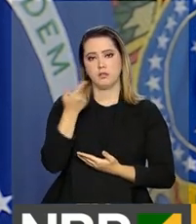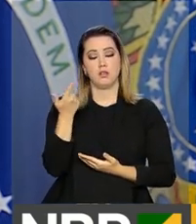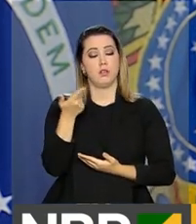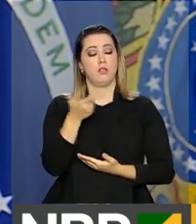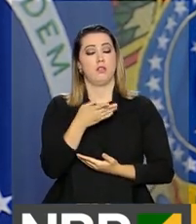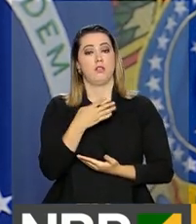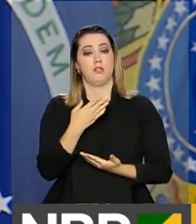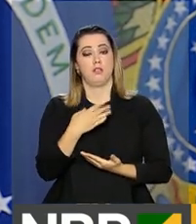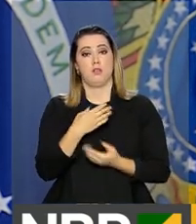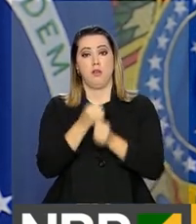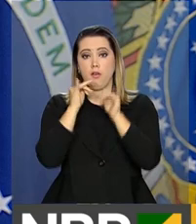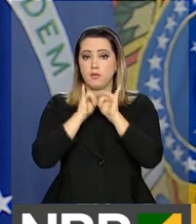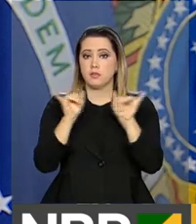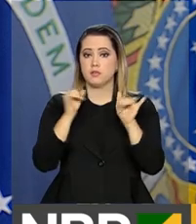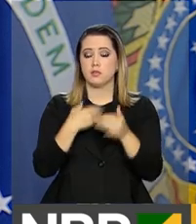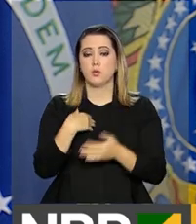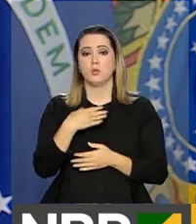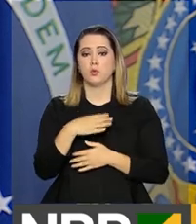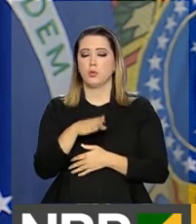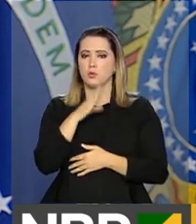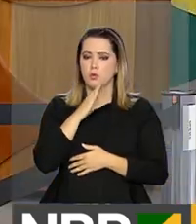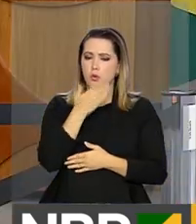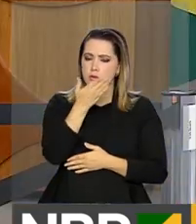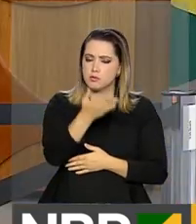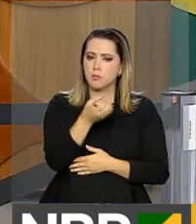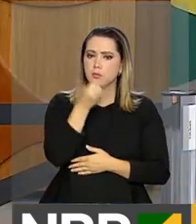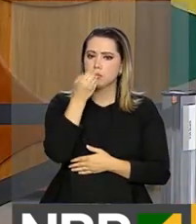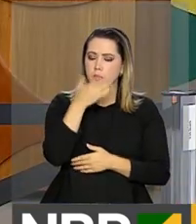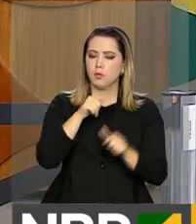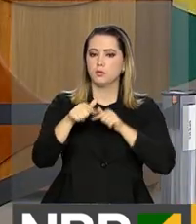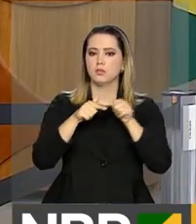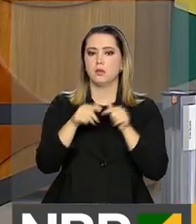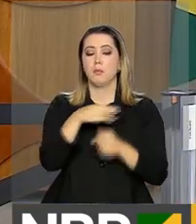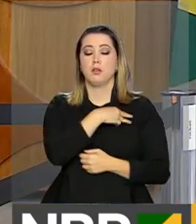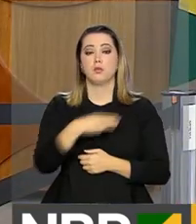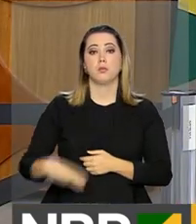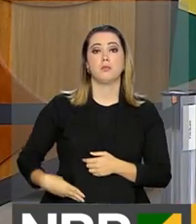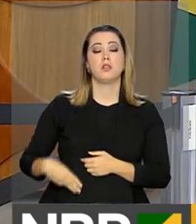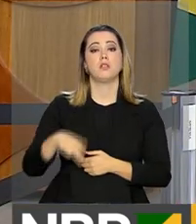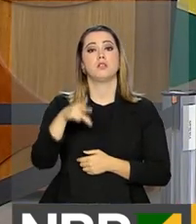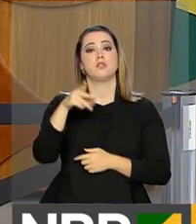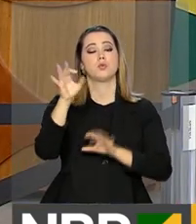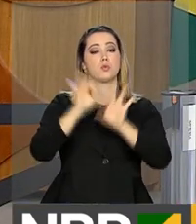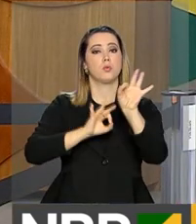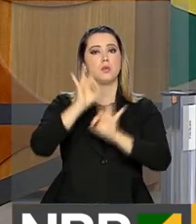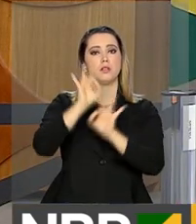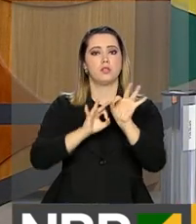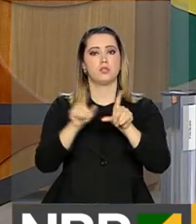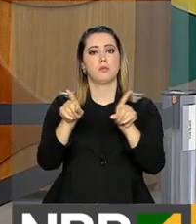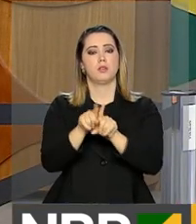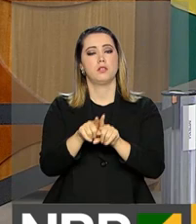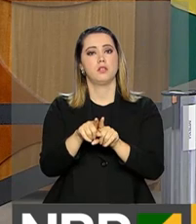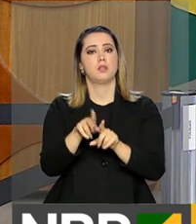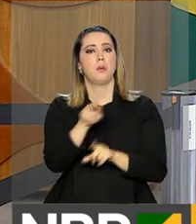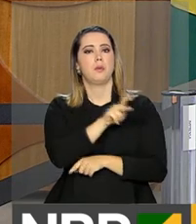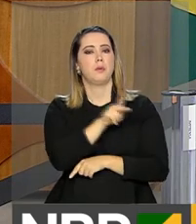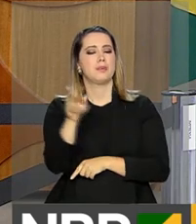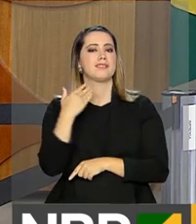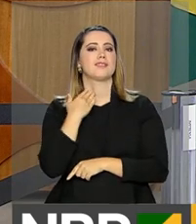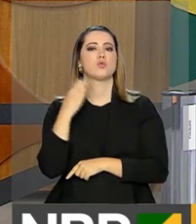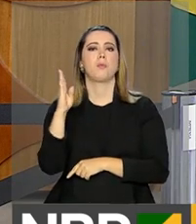reconhecimento homem decide eo do planejamento e também o presidente do banco do brasil paulo caffarelli